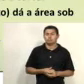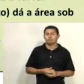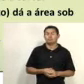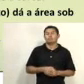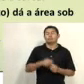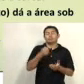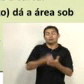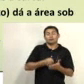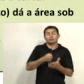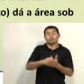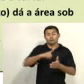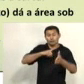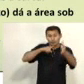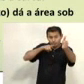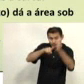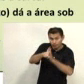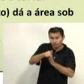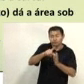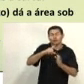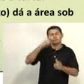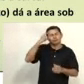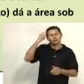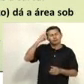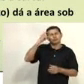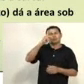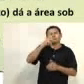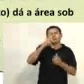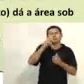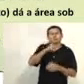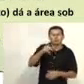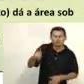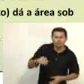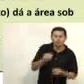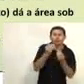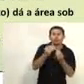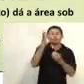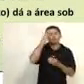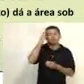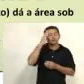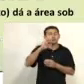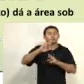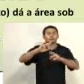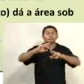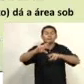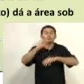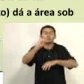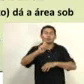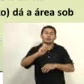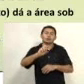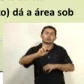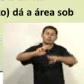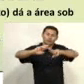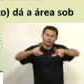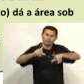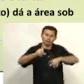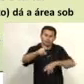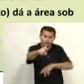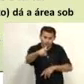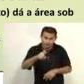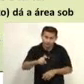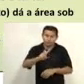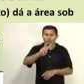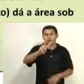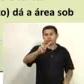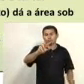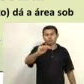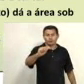E deve-se ter uma pergunta aí no ar. Tá, professor, como eu defino essa variável x? Como que eu defino essa